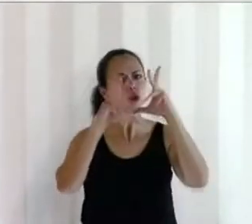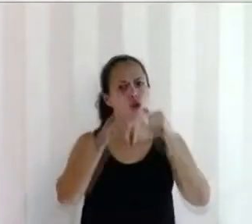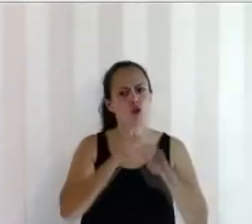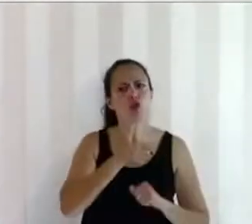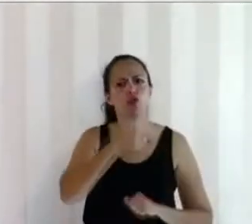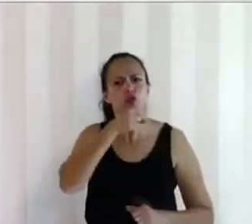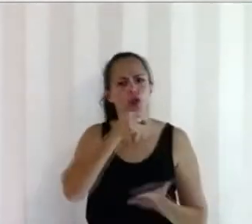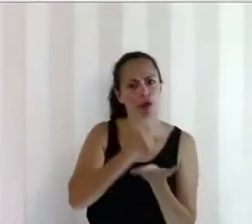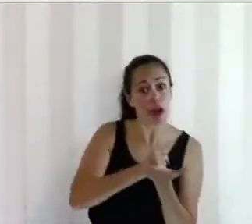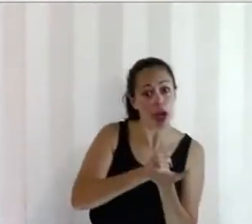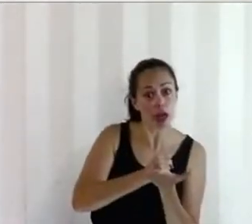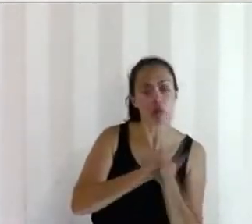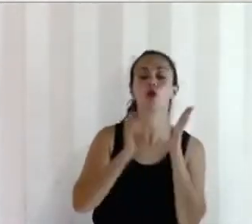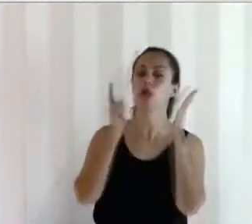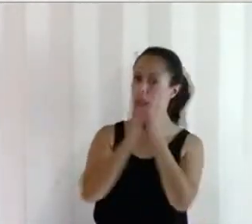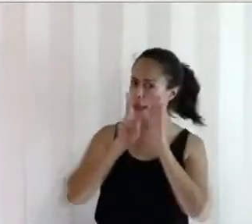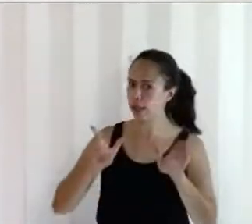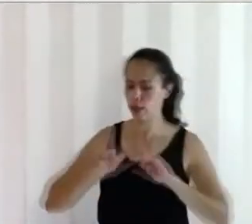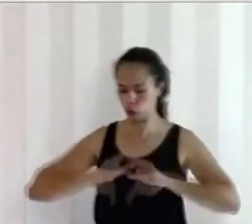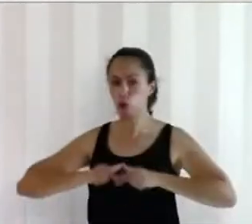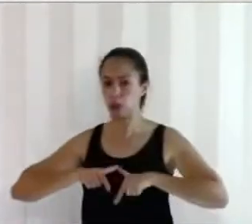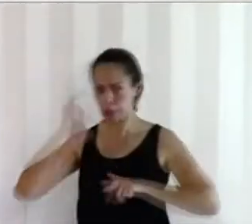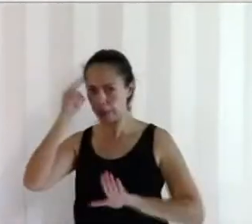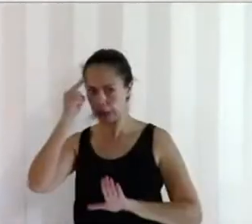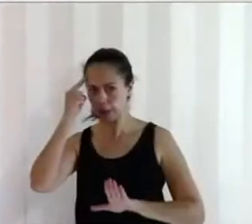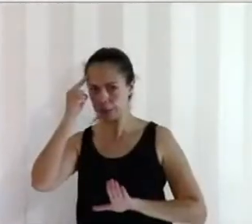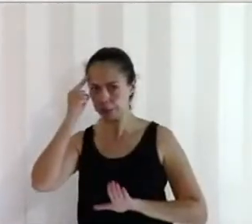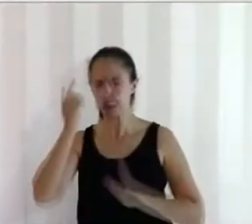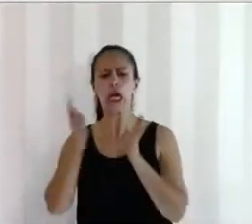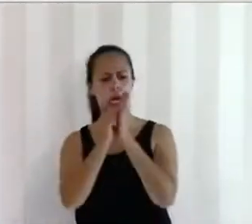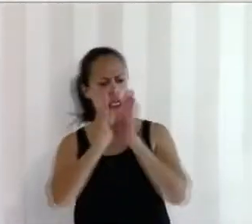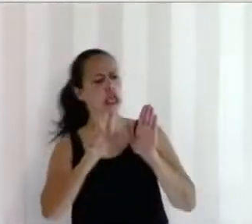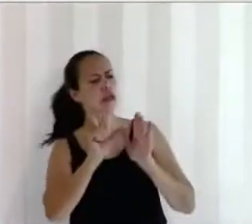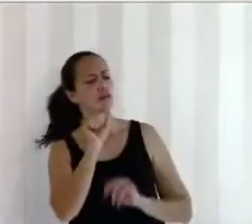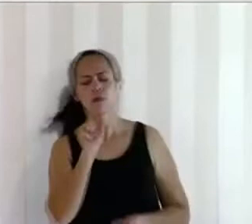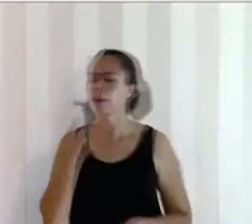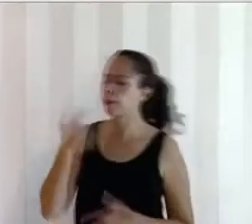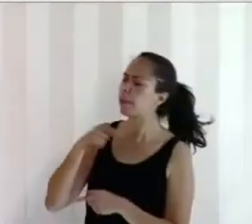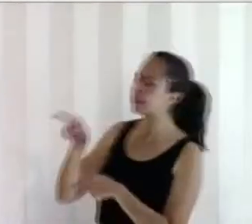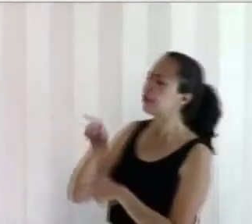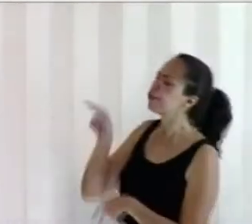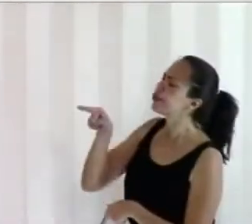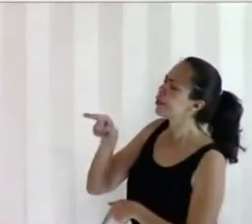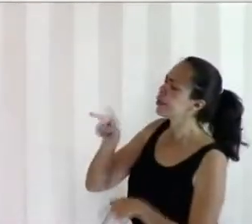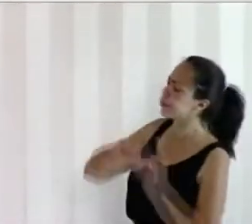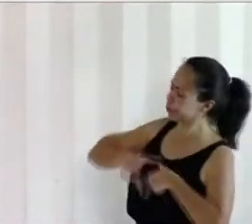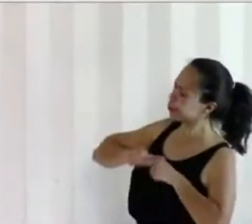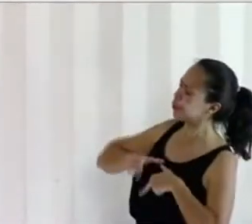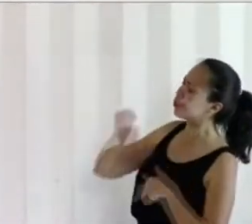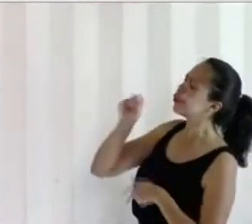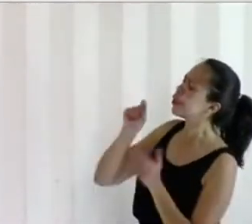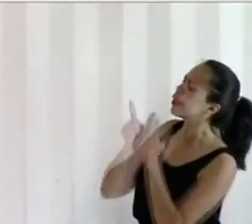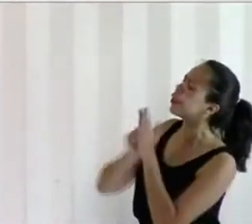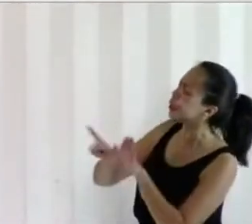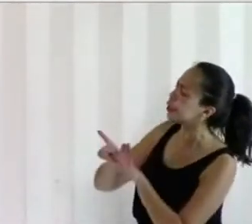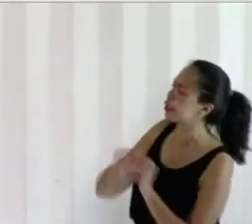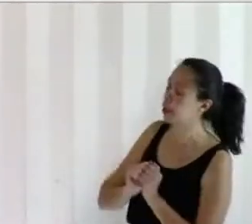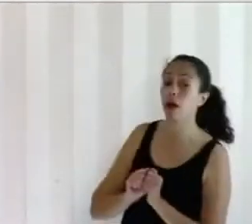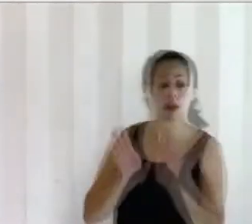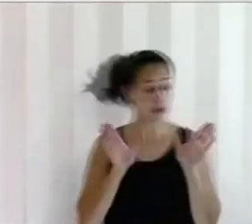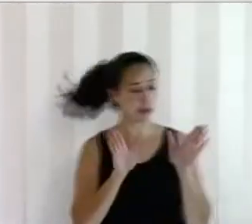Testamento, lei e profetas. Então, todo o Antigo Testamento também era considerado como lei para os